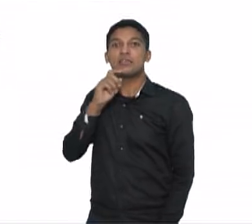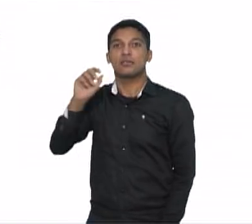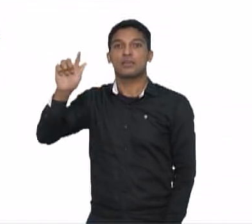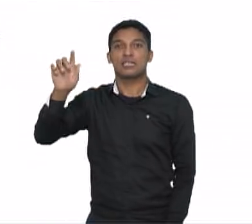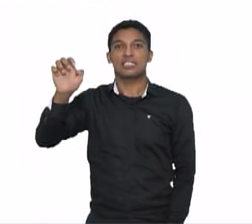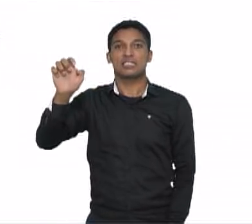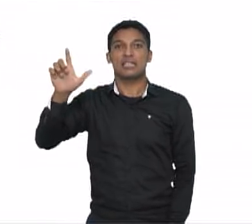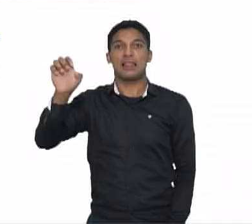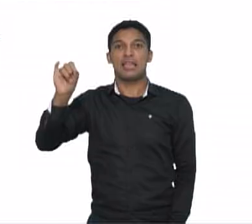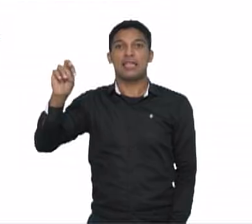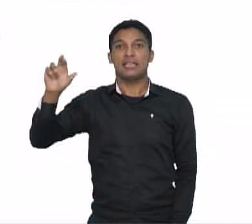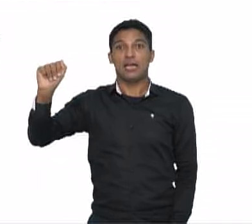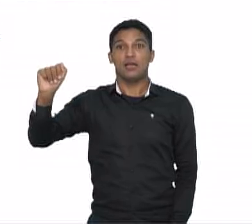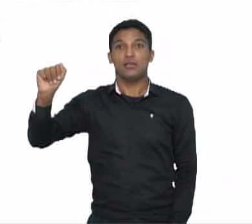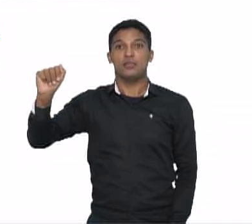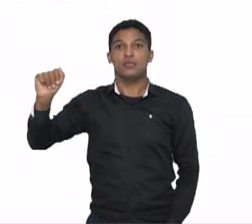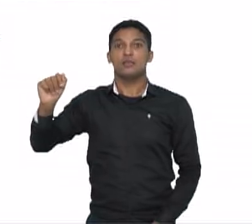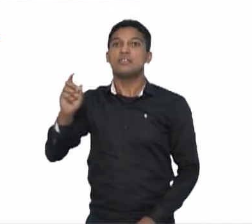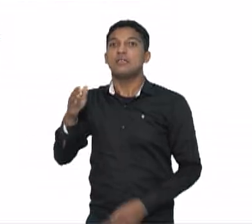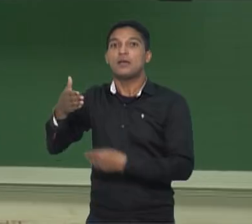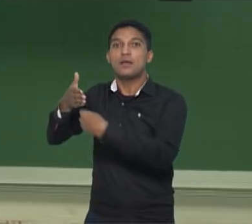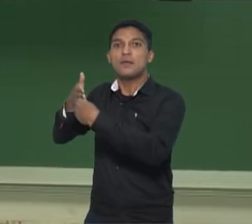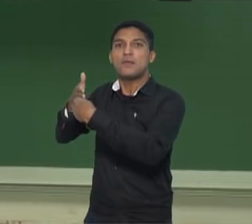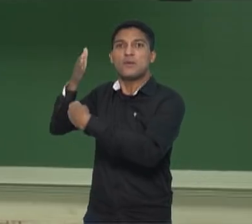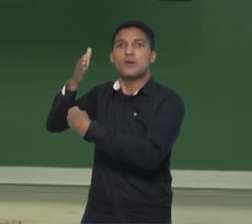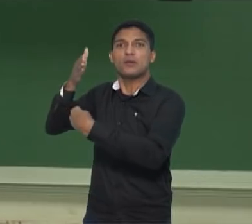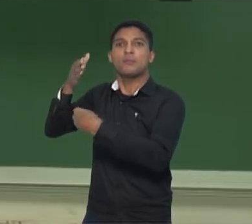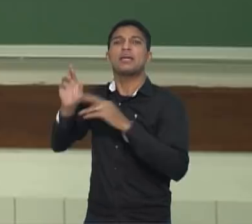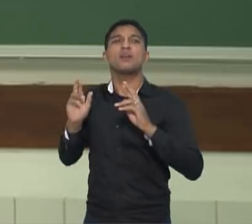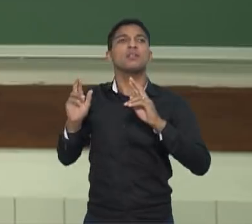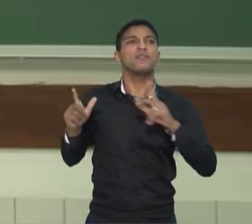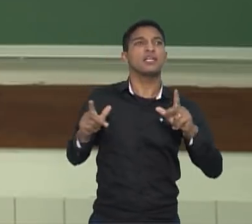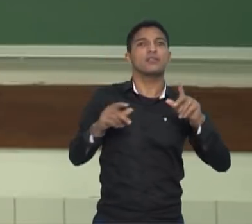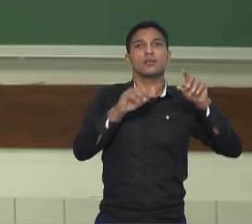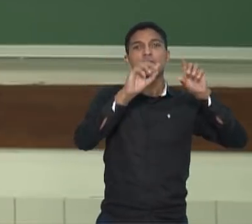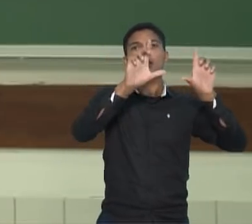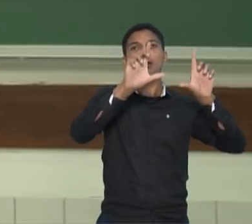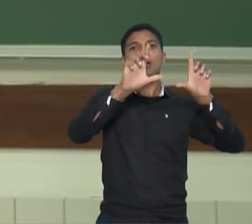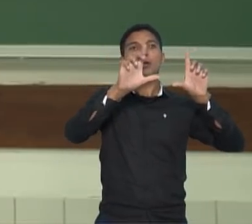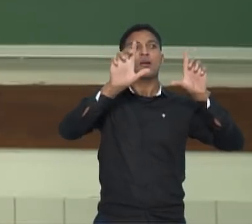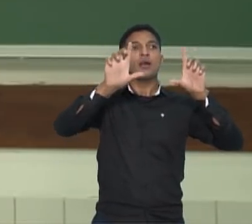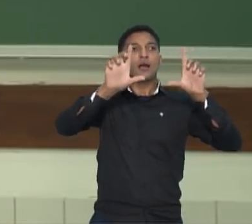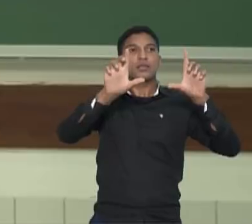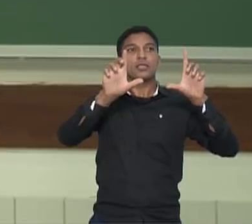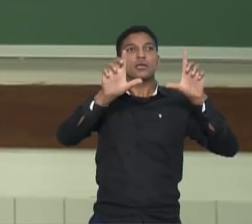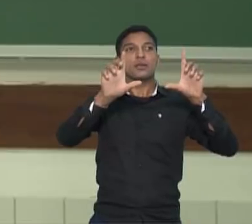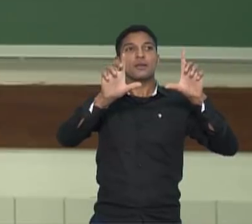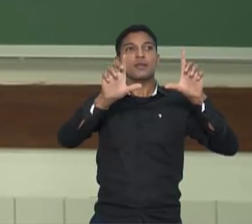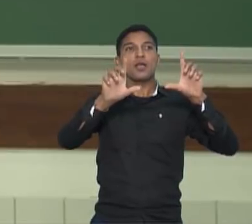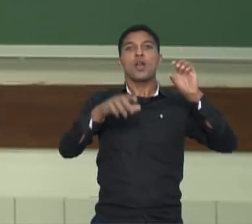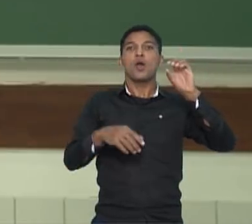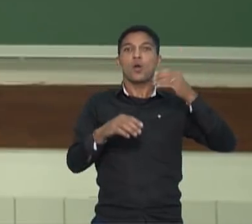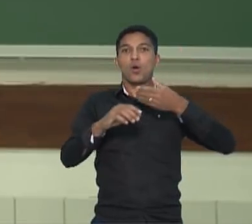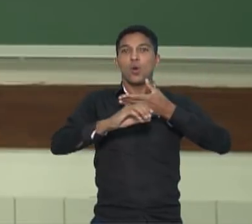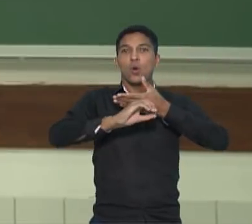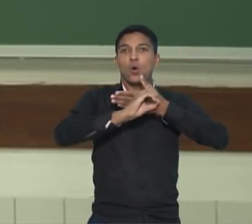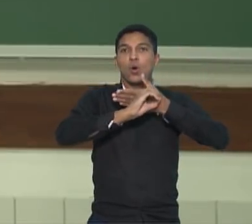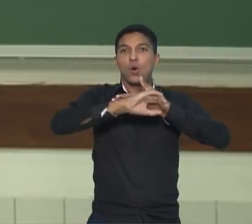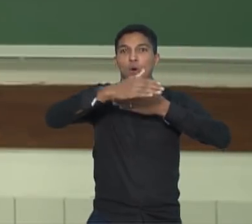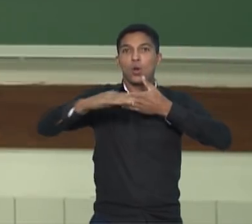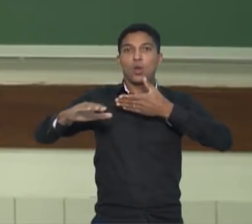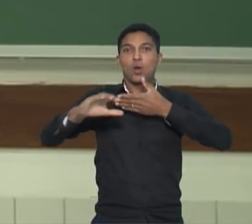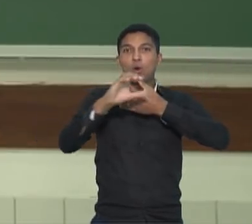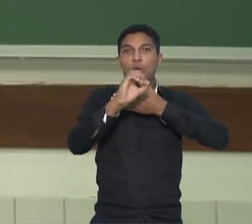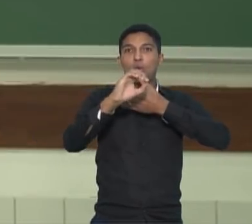e o oceano. Lembrando qual a diferença de oceano e mar? Retomada de conteúdos de aulas anteriores. O oceano